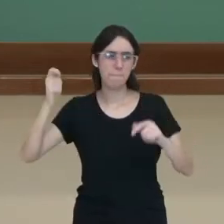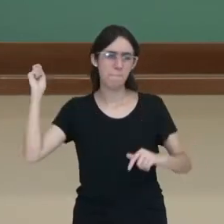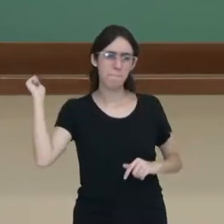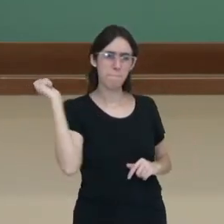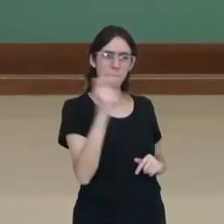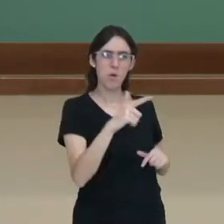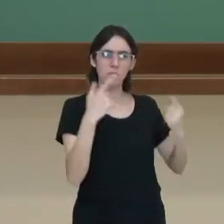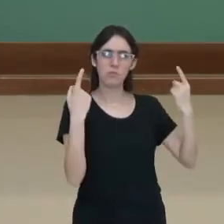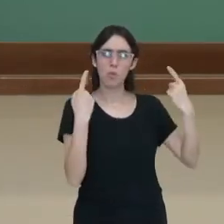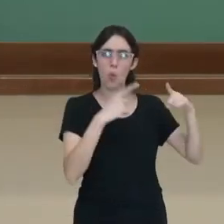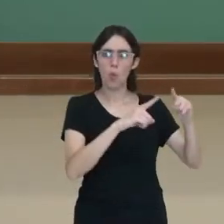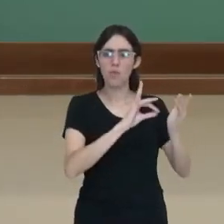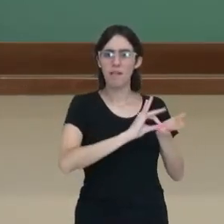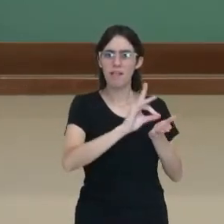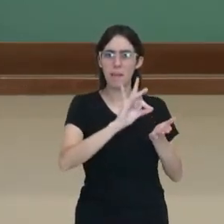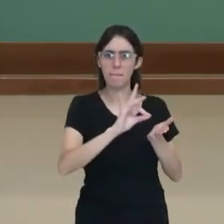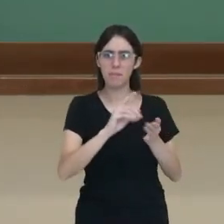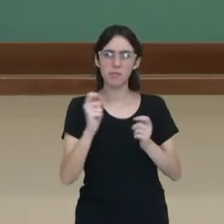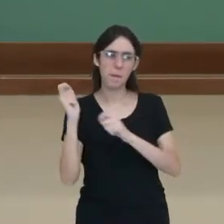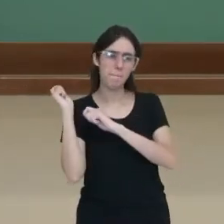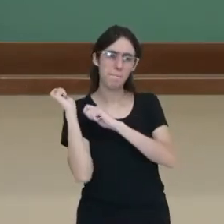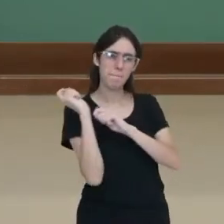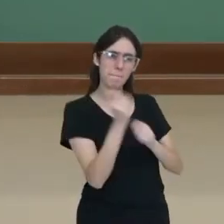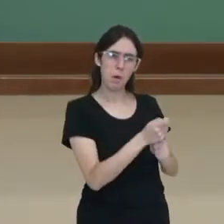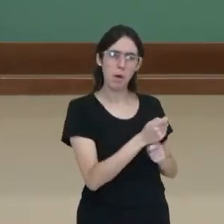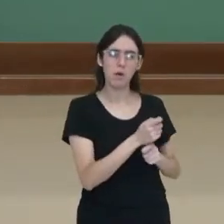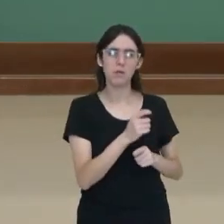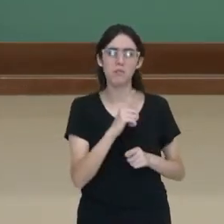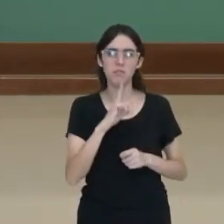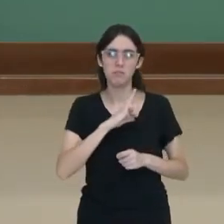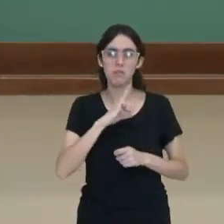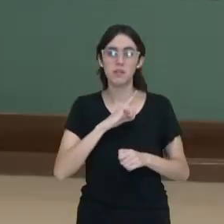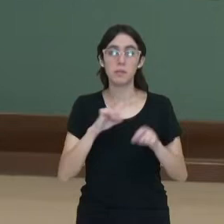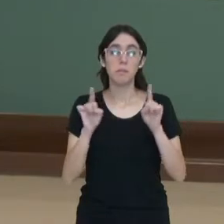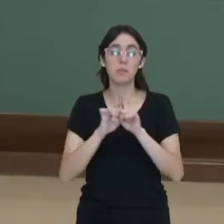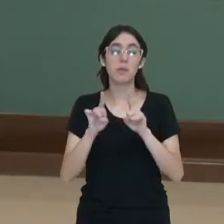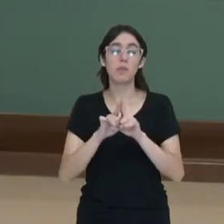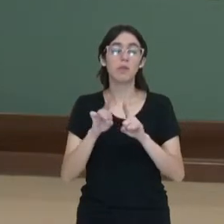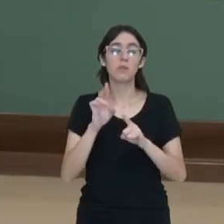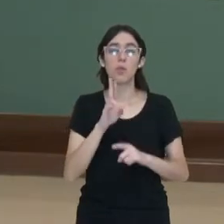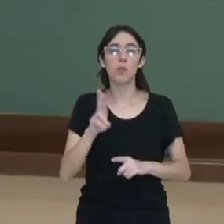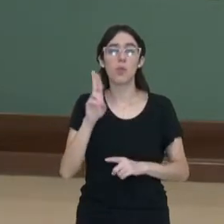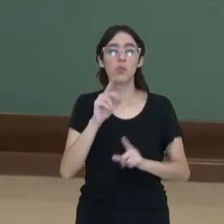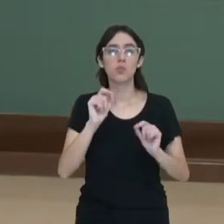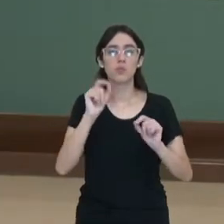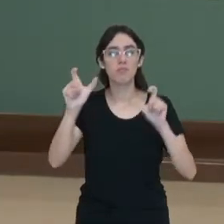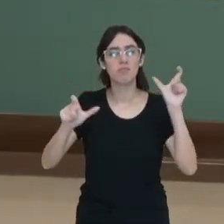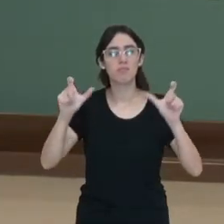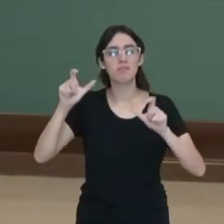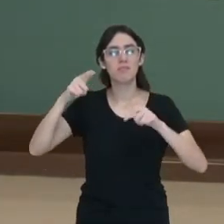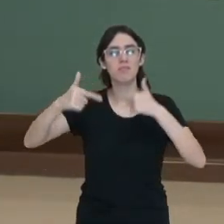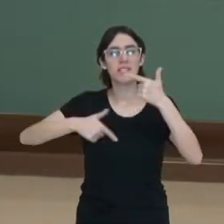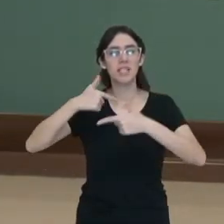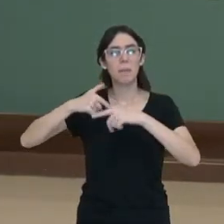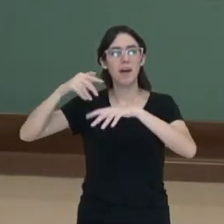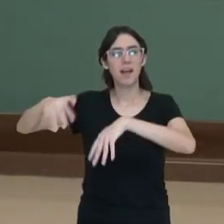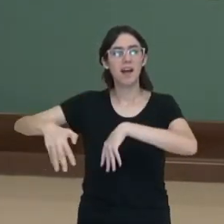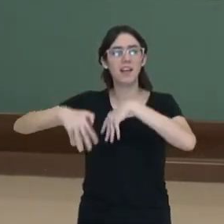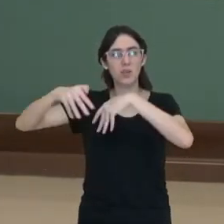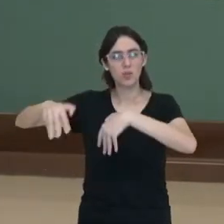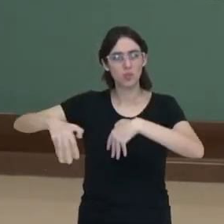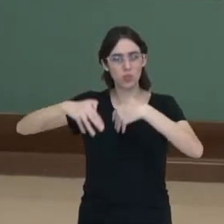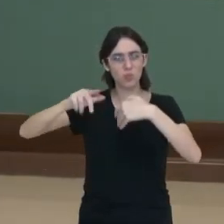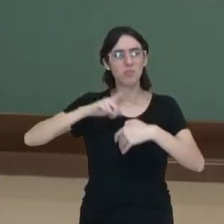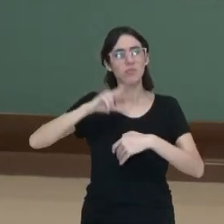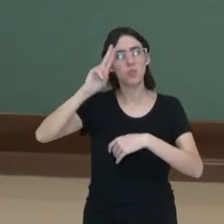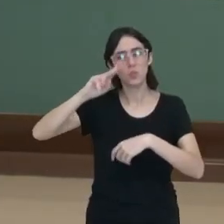seus inimigos, ou mesmo empunhada em suas mãos, como também para os agricultores germânicos, utilizando essa